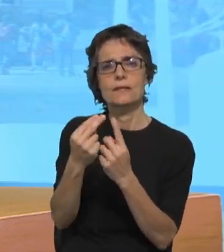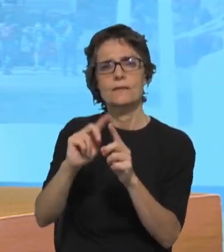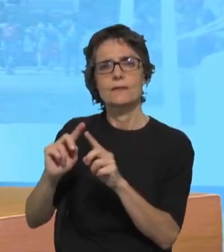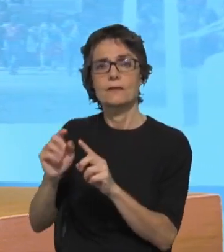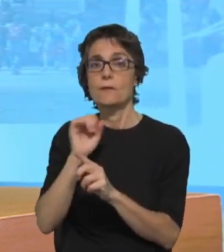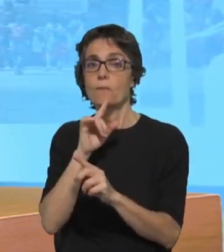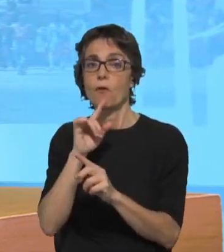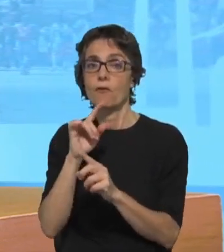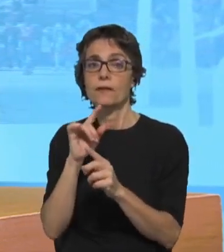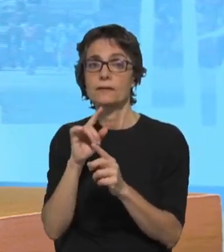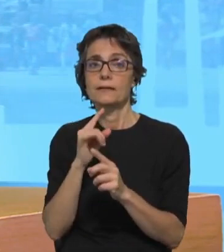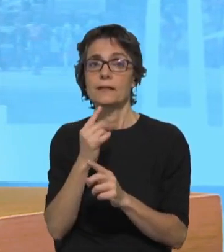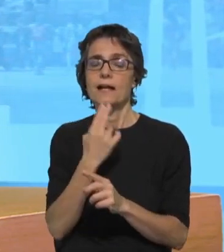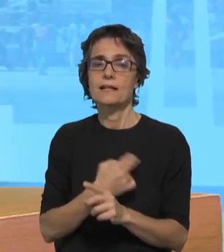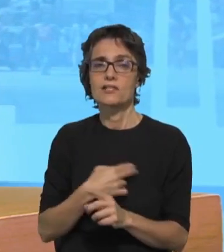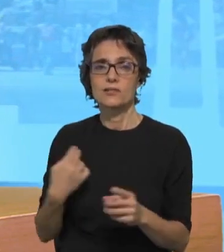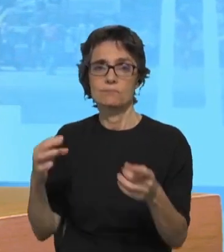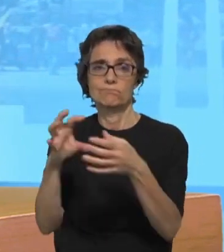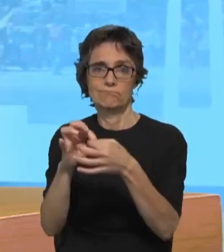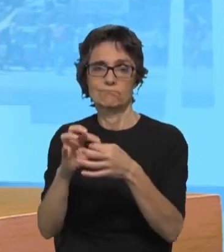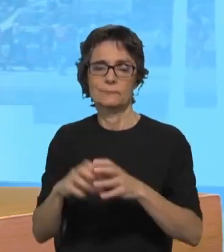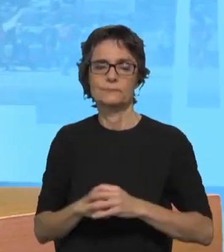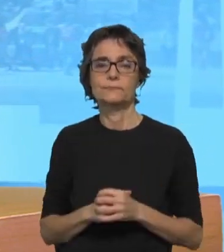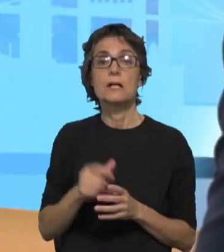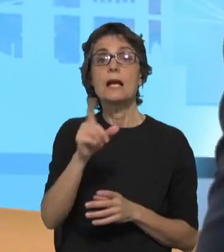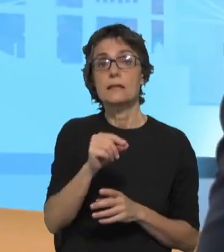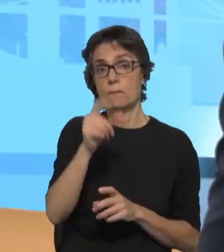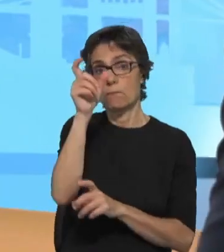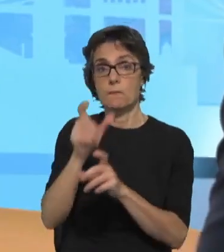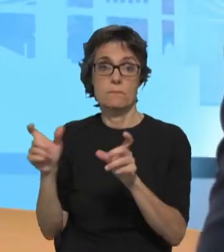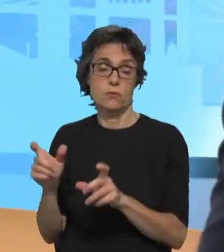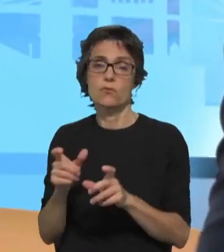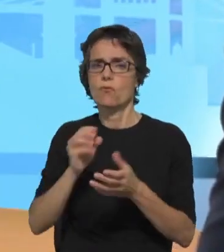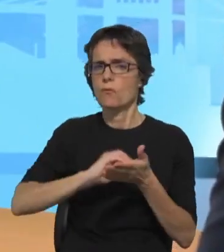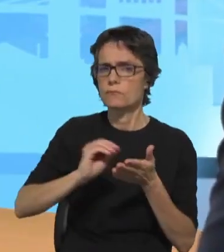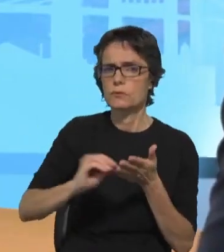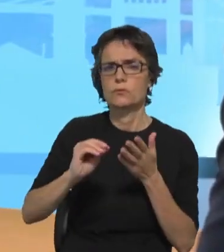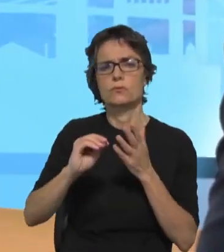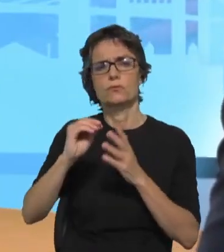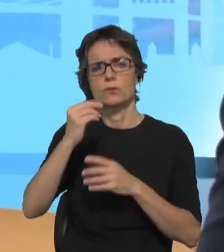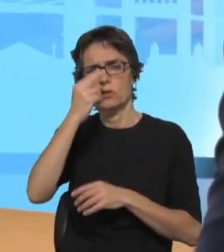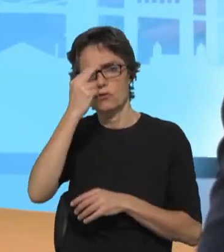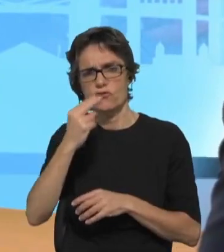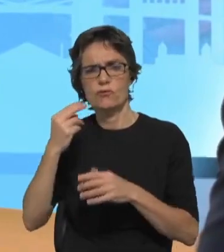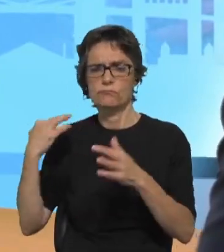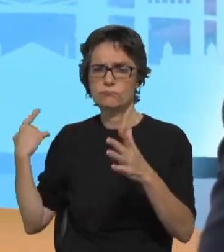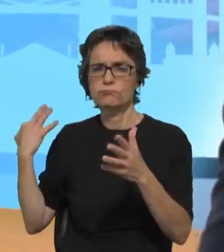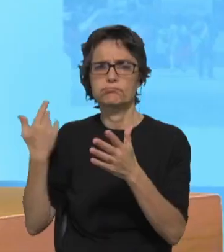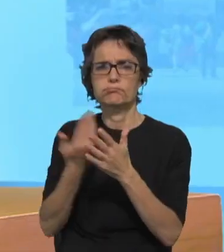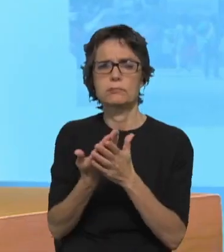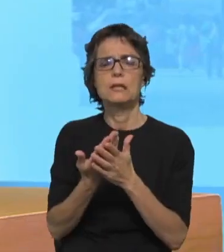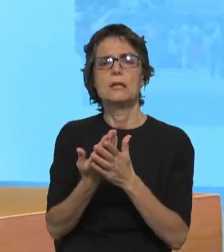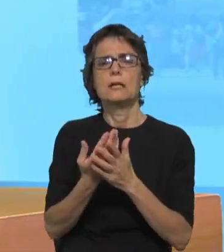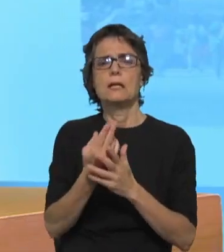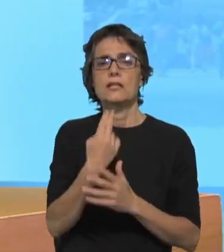de diferentes perfis, de diferentes figuras que marcaram a história, não necessariamente a história cristã ou católica.